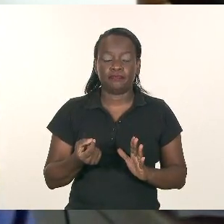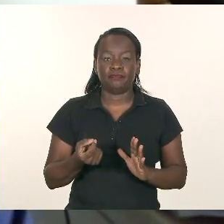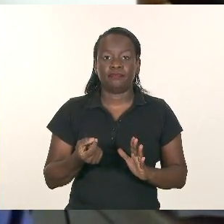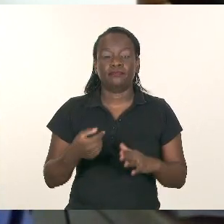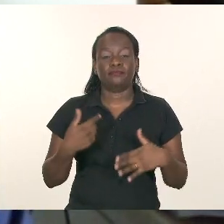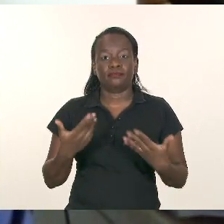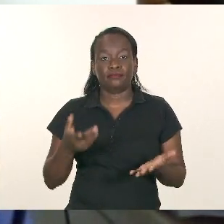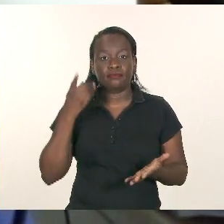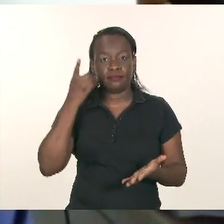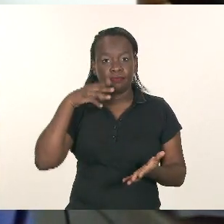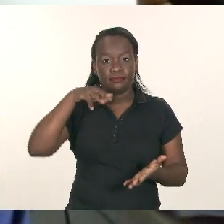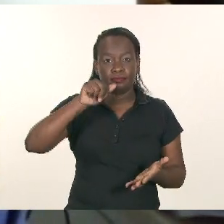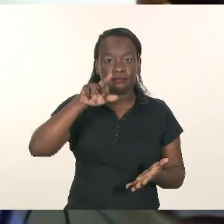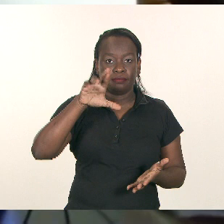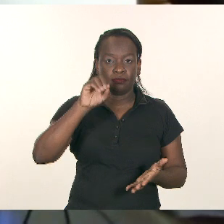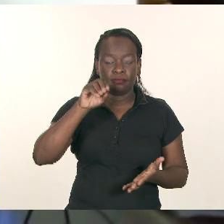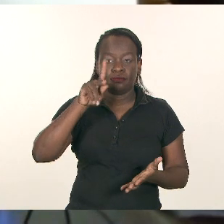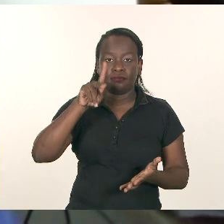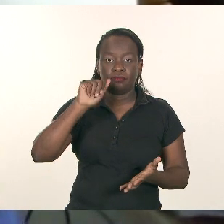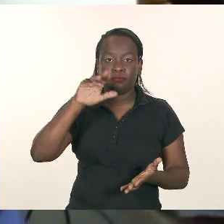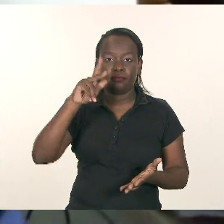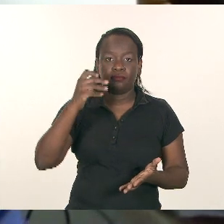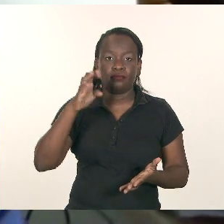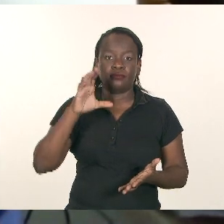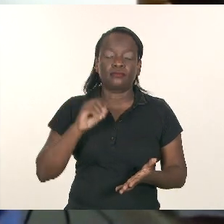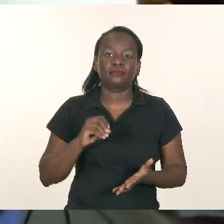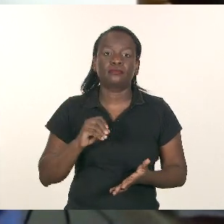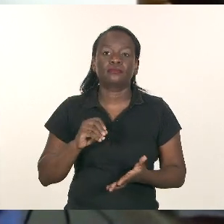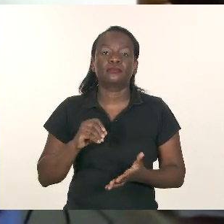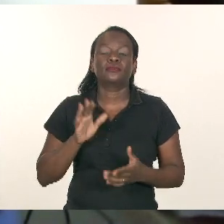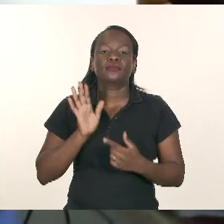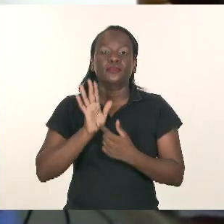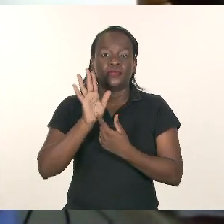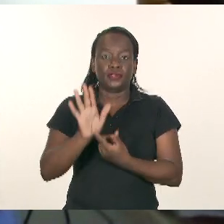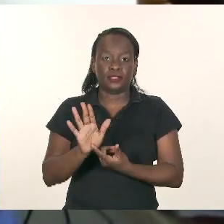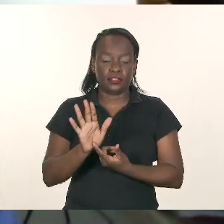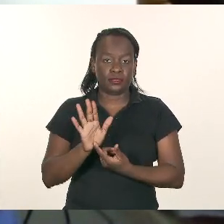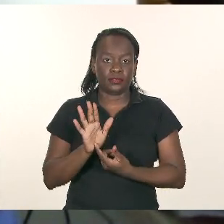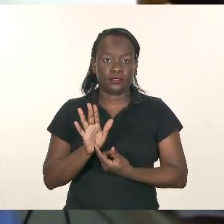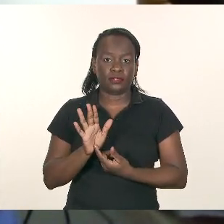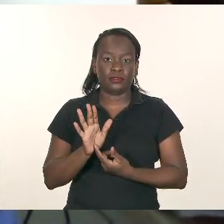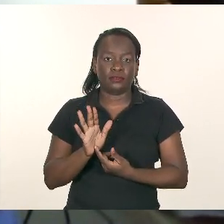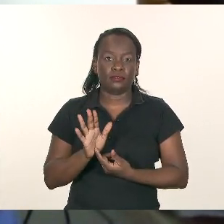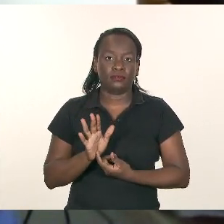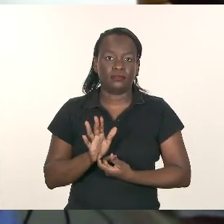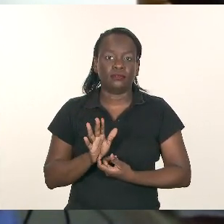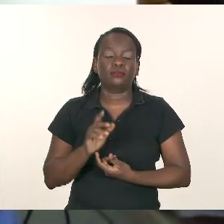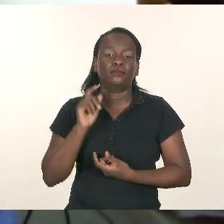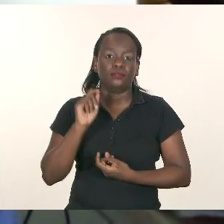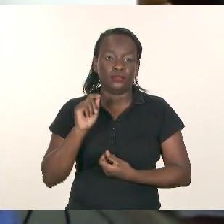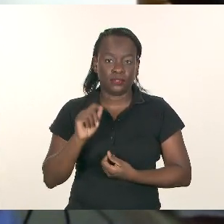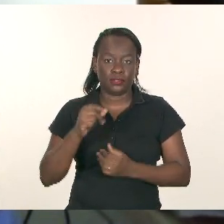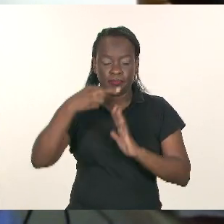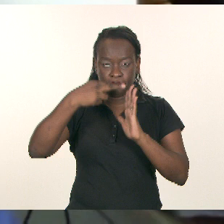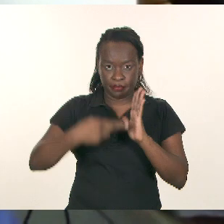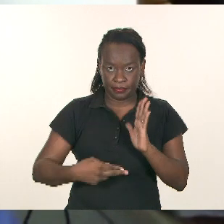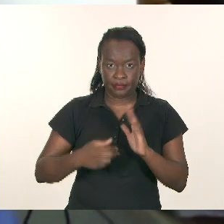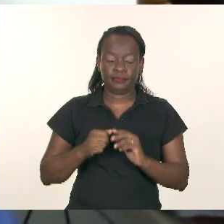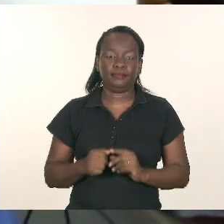O deputado Márcio Pacheco nos apresentou o seguinte